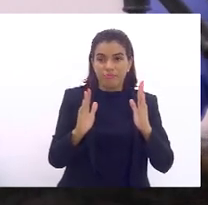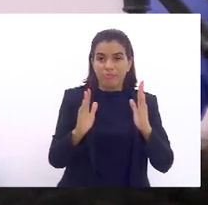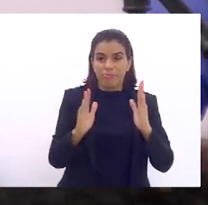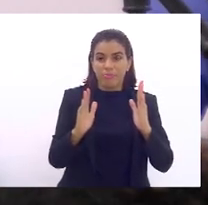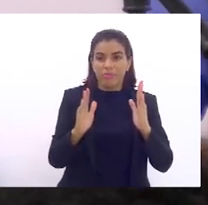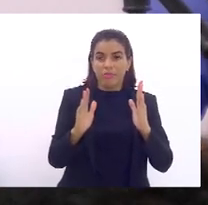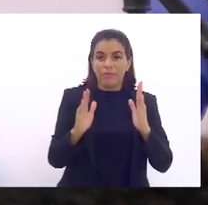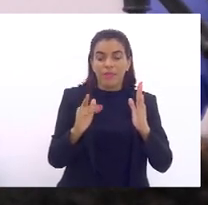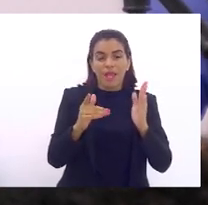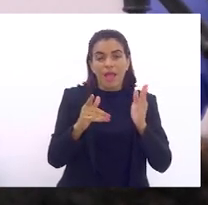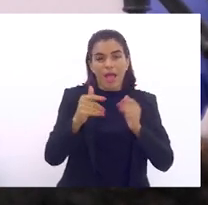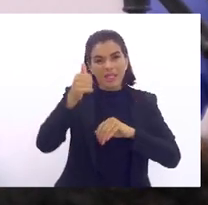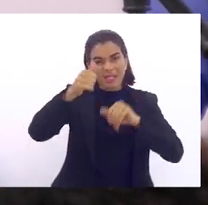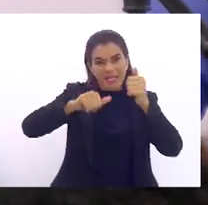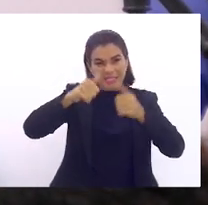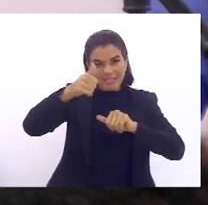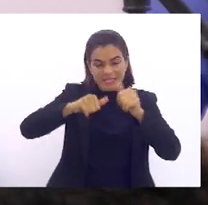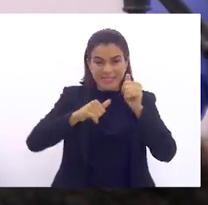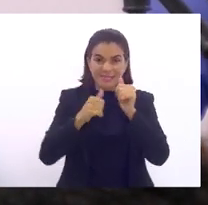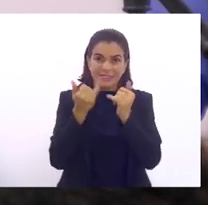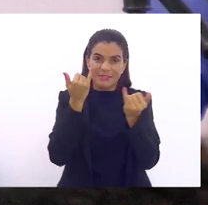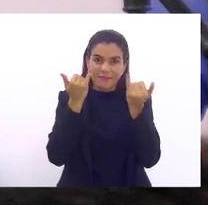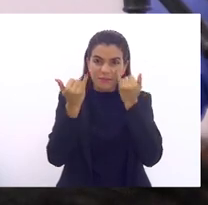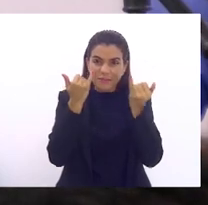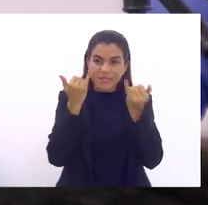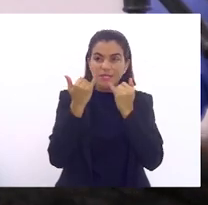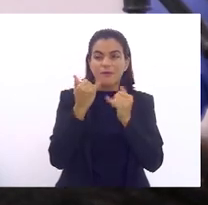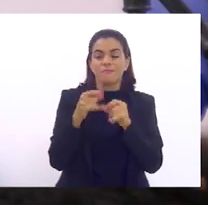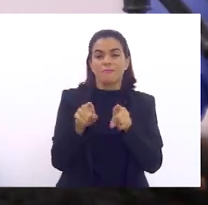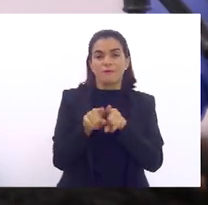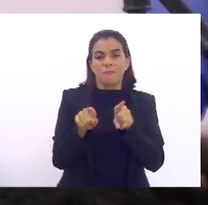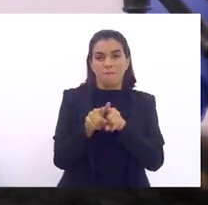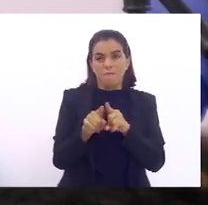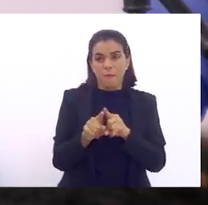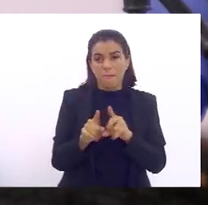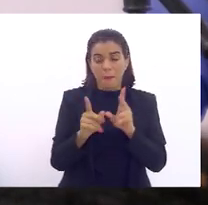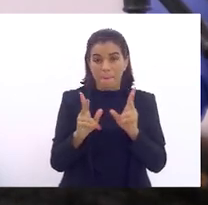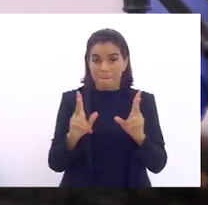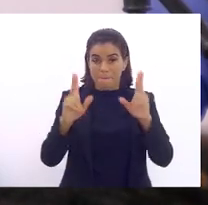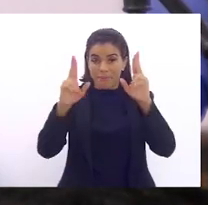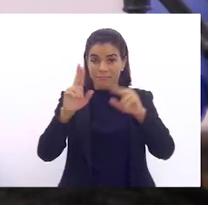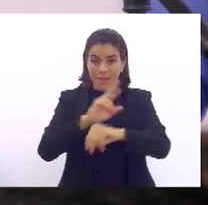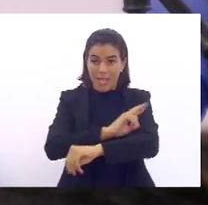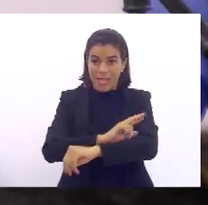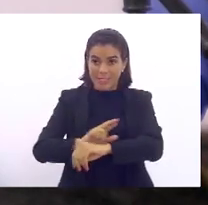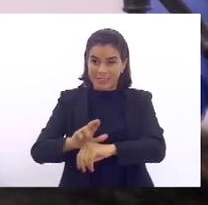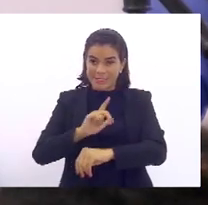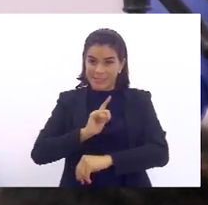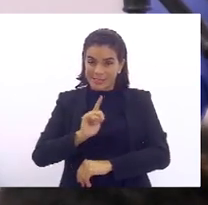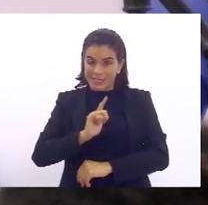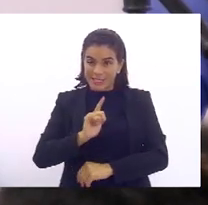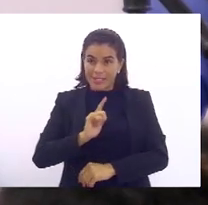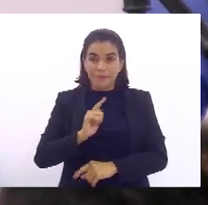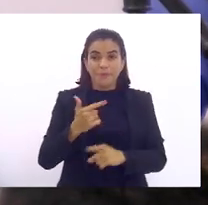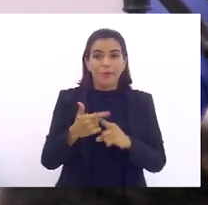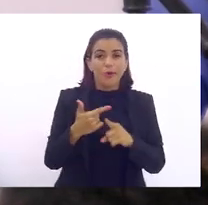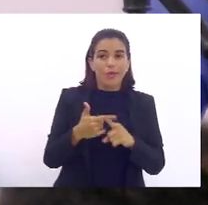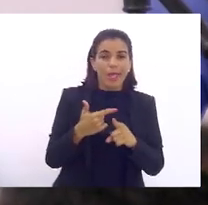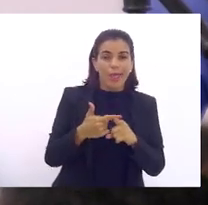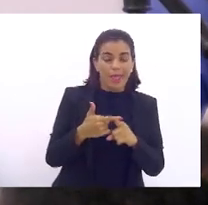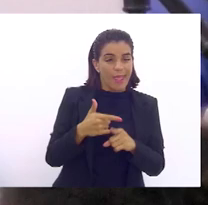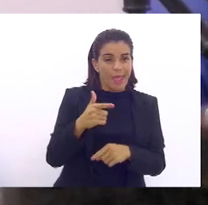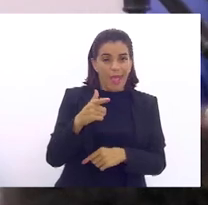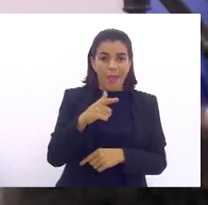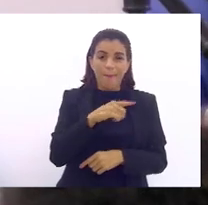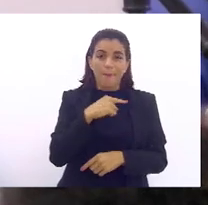gente Analisa esses dados eh observando recorte racial a gente entende que é determinante porque a mortalidade materna